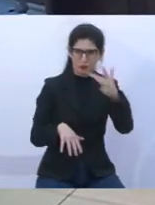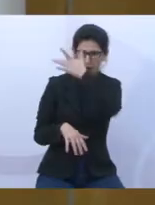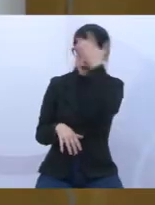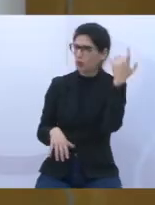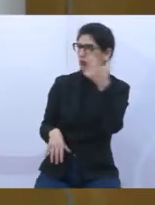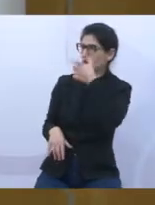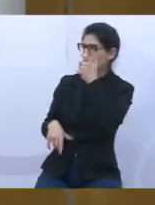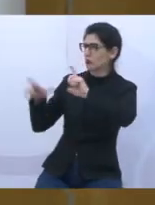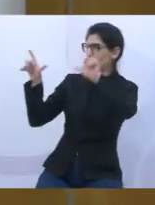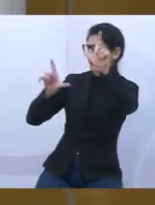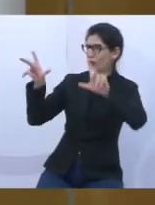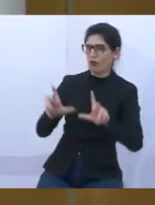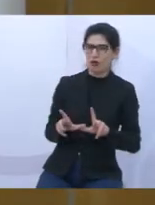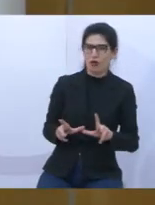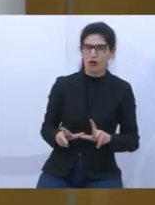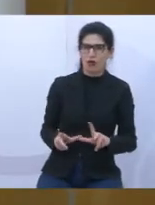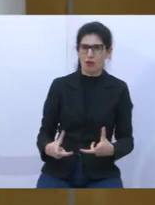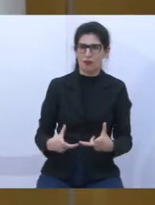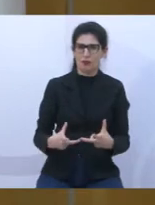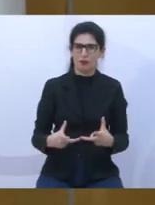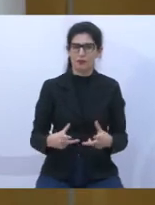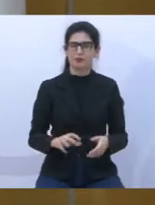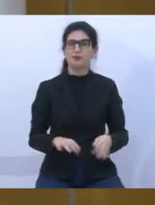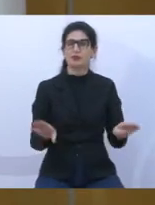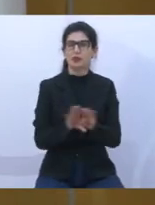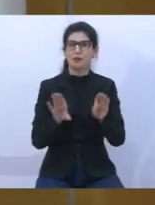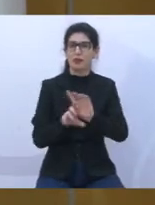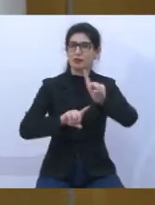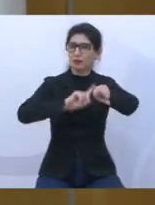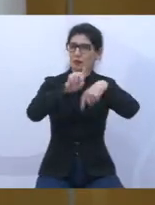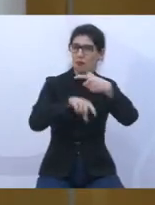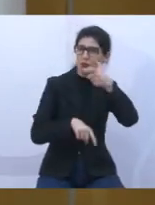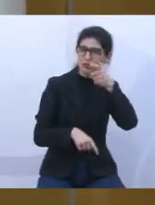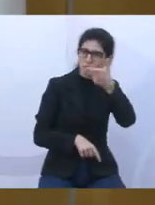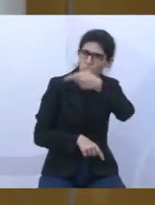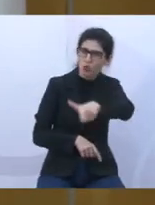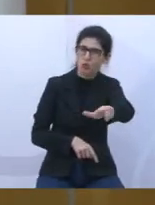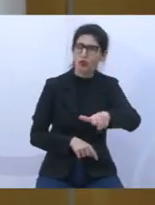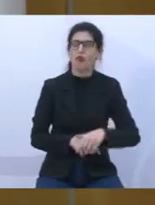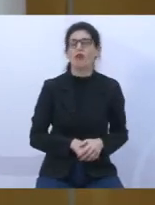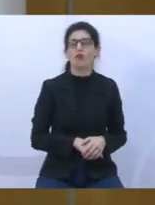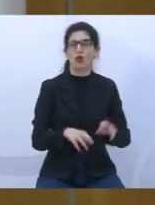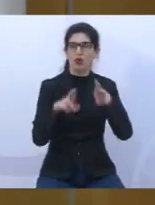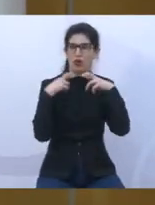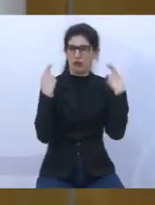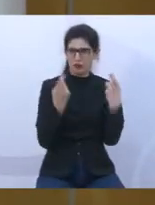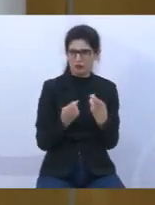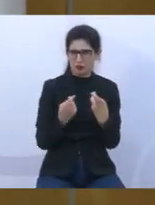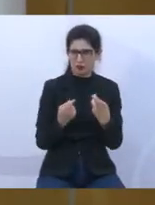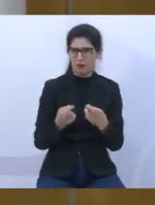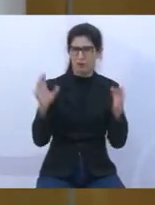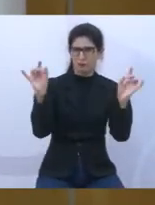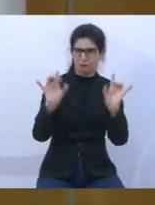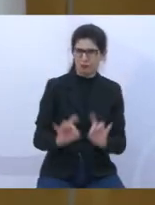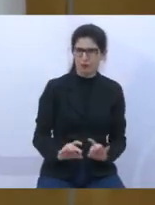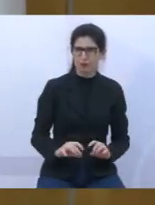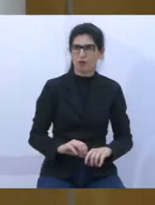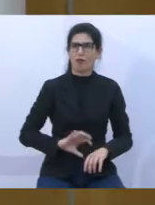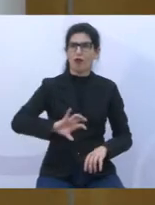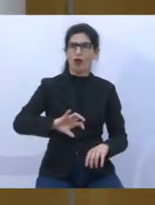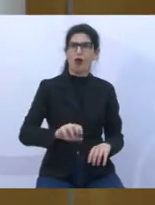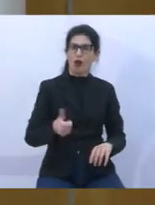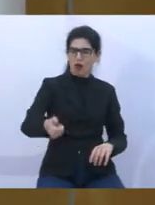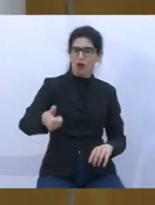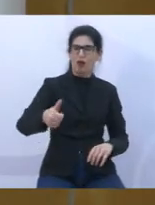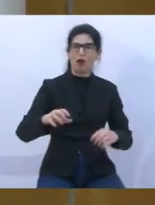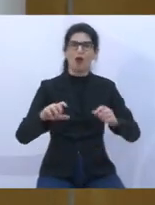nos acompanha pela tv câmara e também vai acompanhar a reprise desta sessão de câmara pelo canal